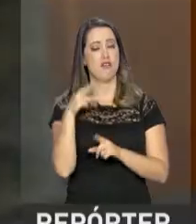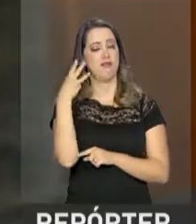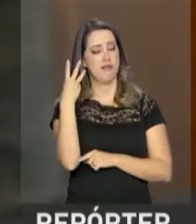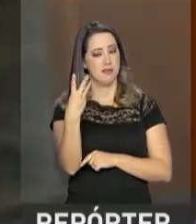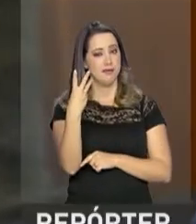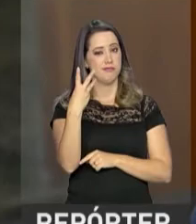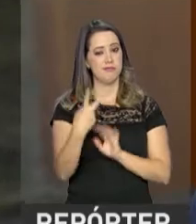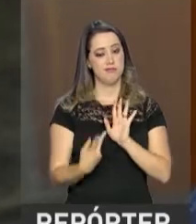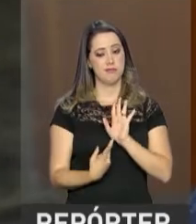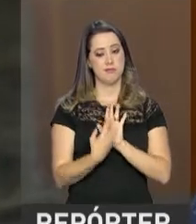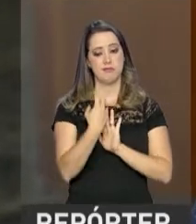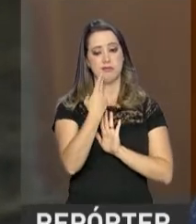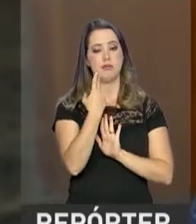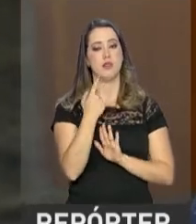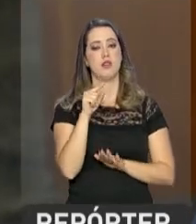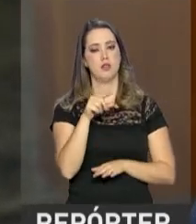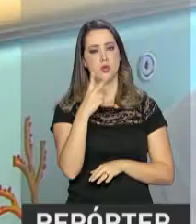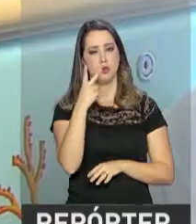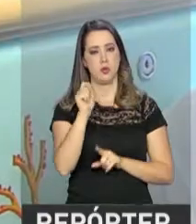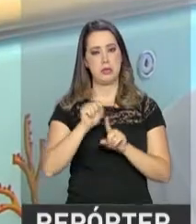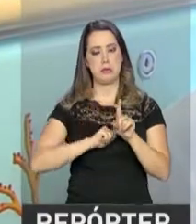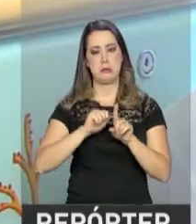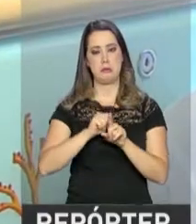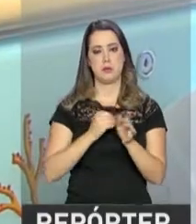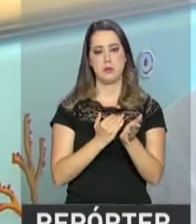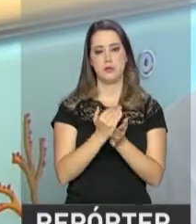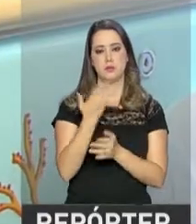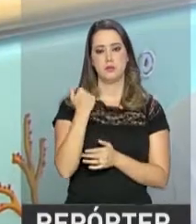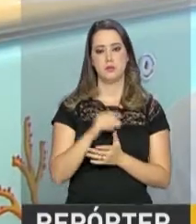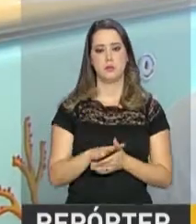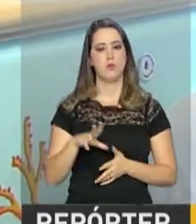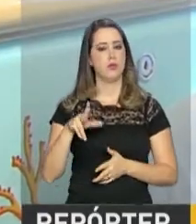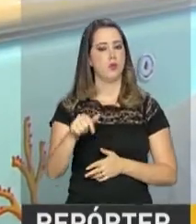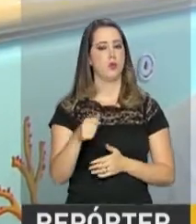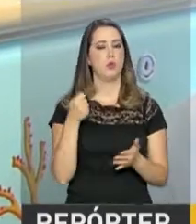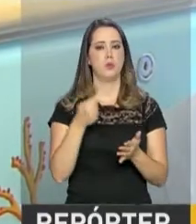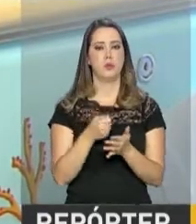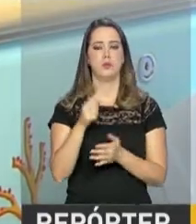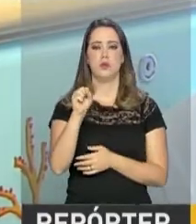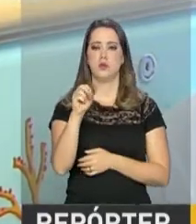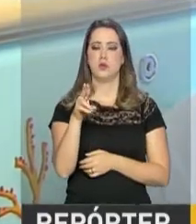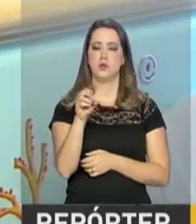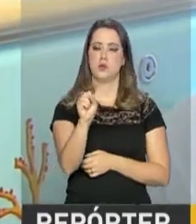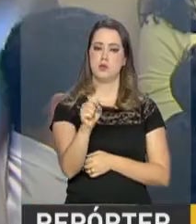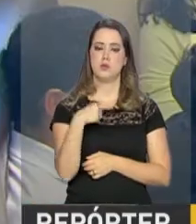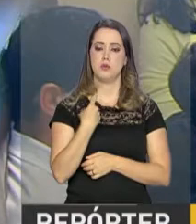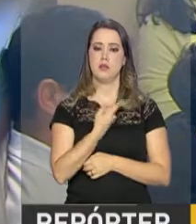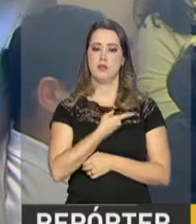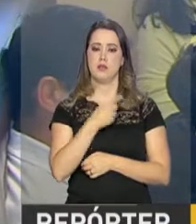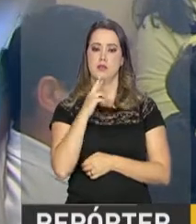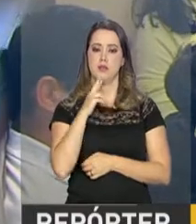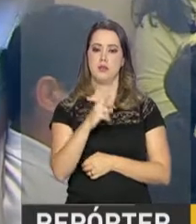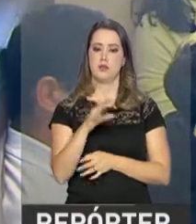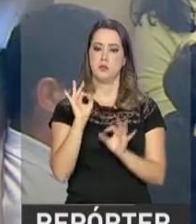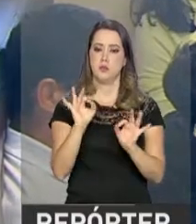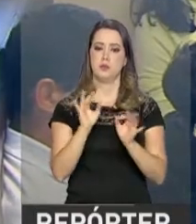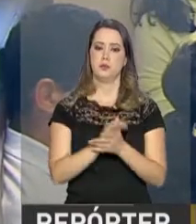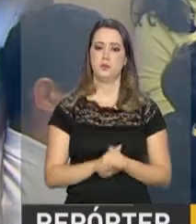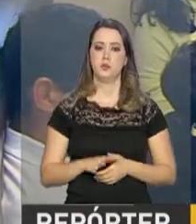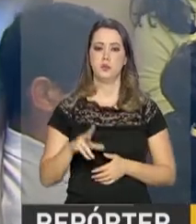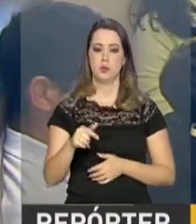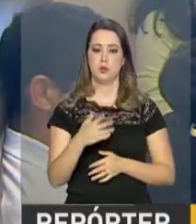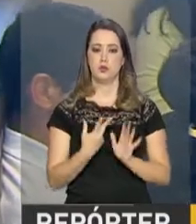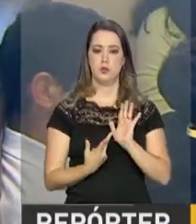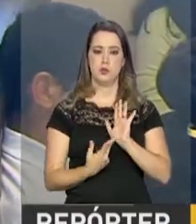3 cirurgias, a primeira com 2 meses de vida. Tudo pelo SUS, mas a resposta nós temos aí, ó. O Talisson tem